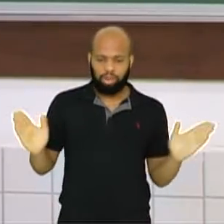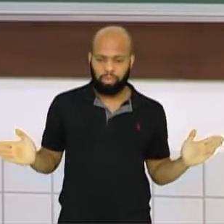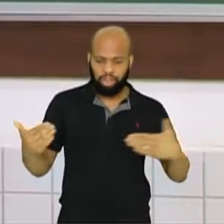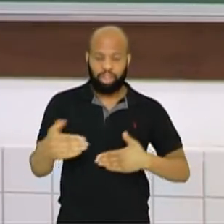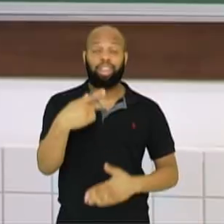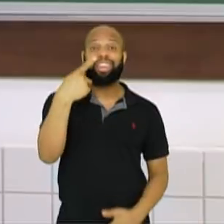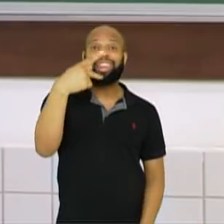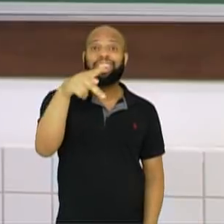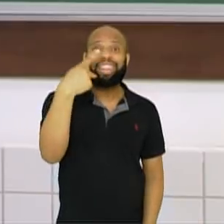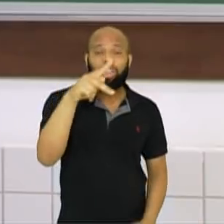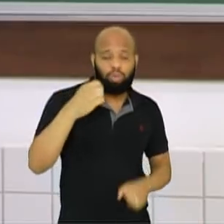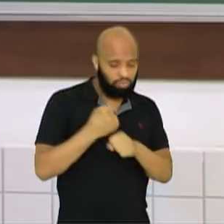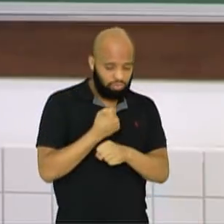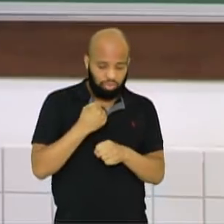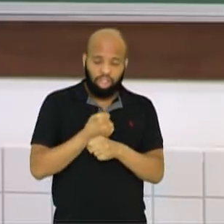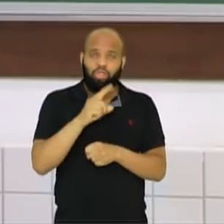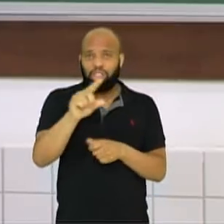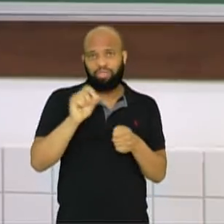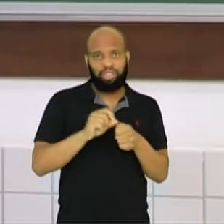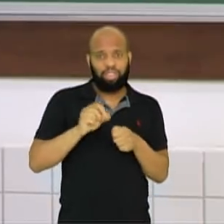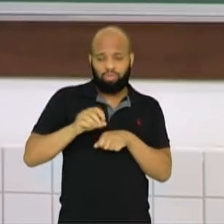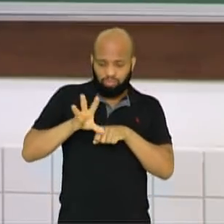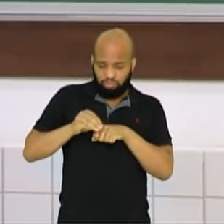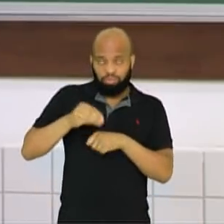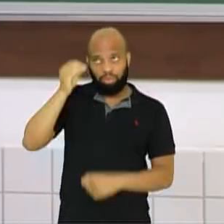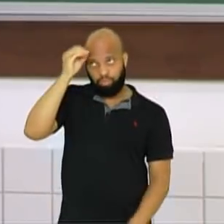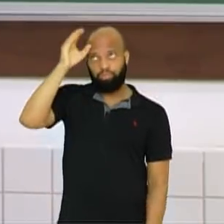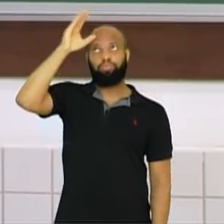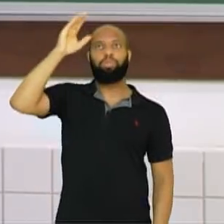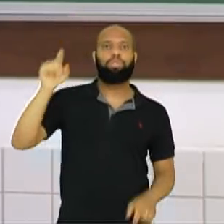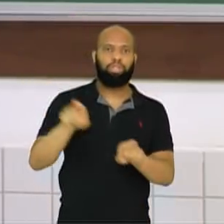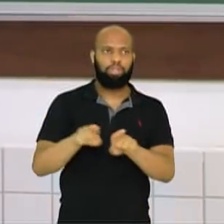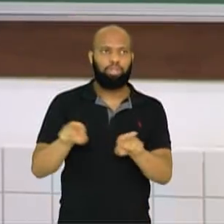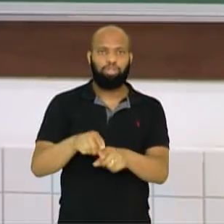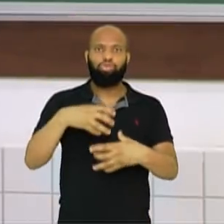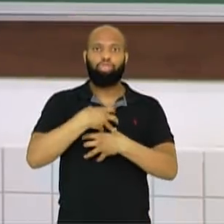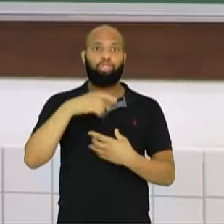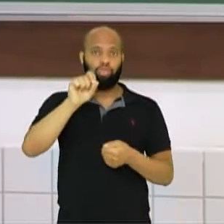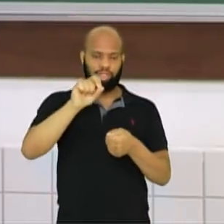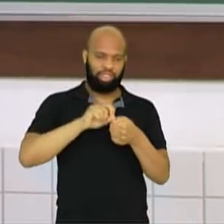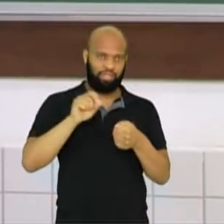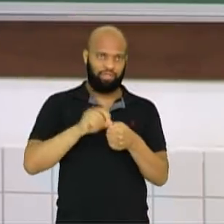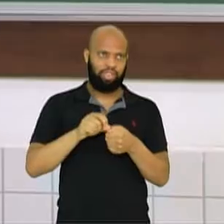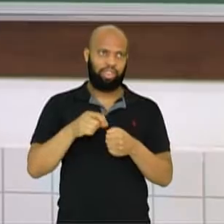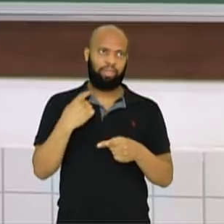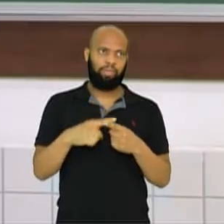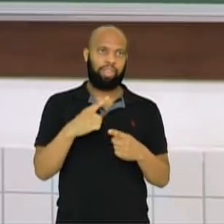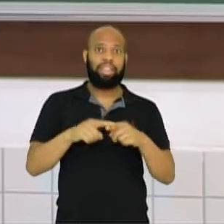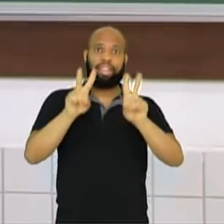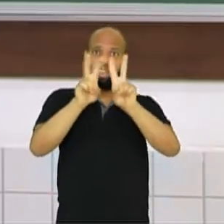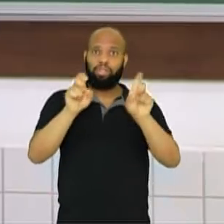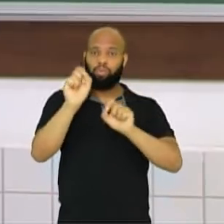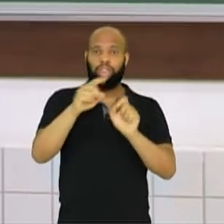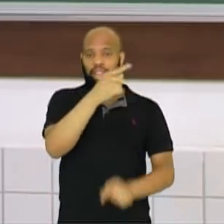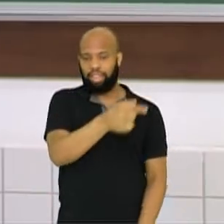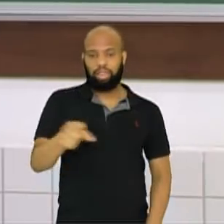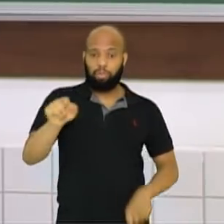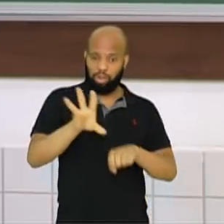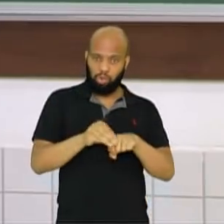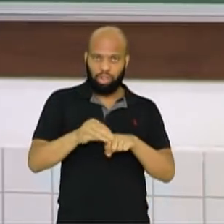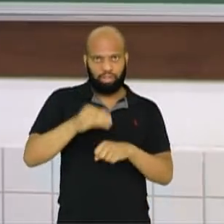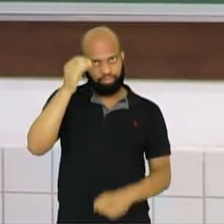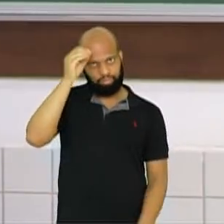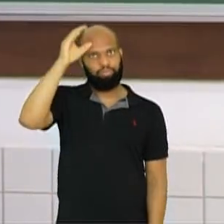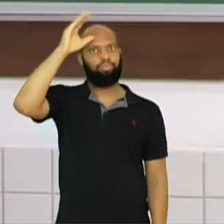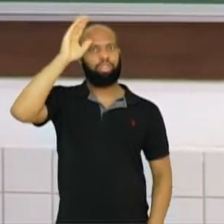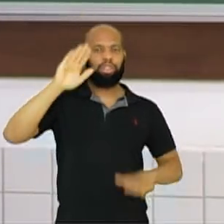seu construir o conhecimento, como que você construiu a produção. Não por acaso que o tema é Semana do